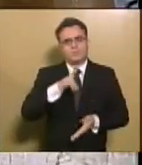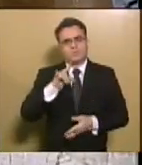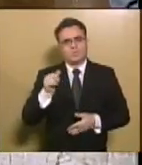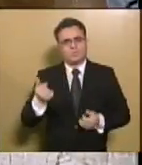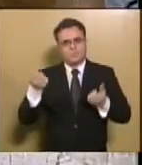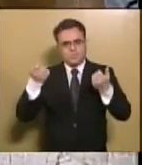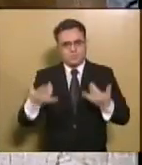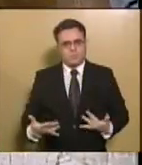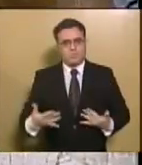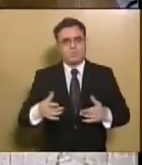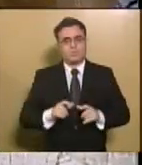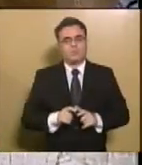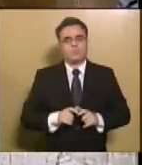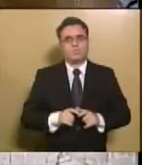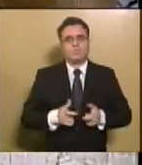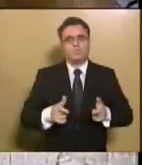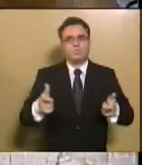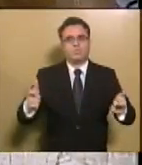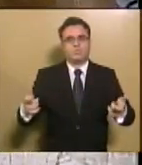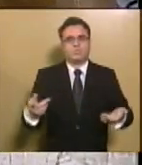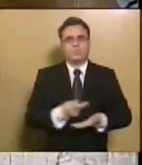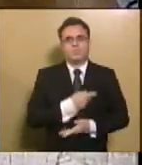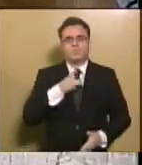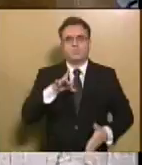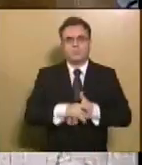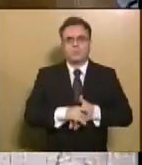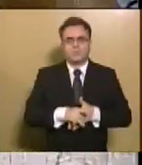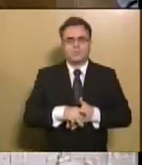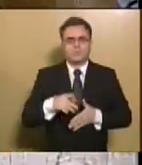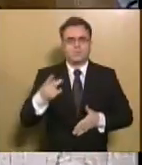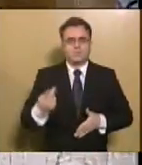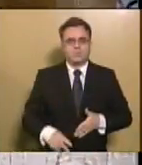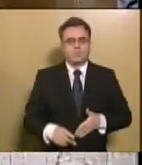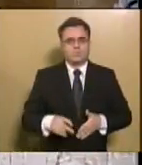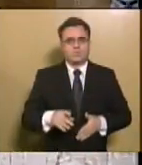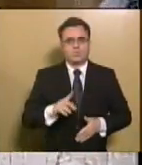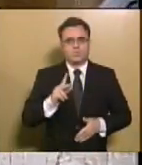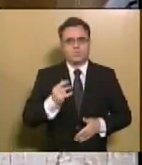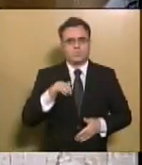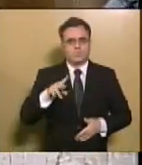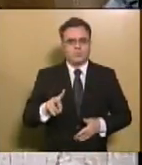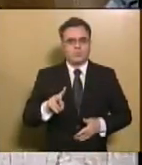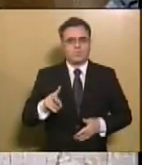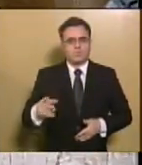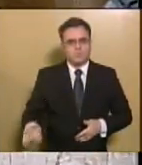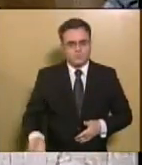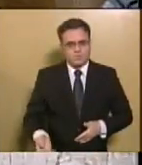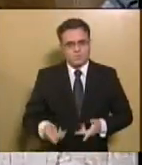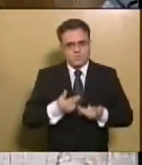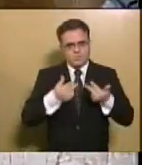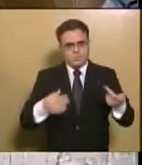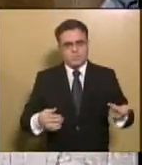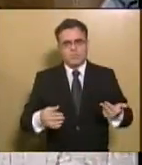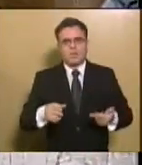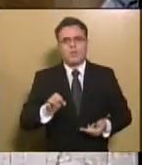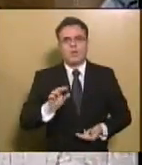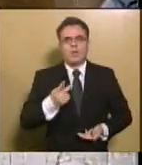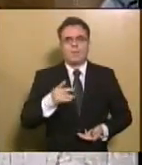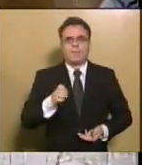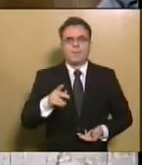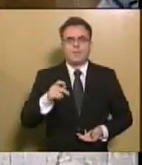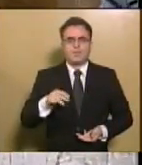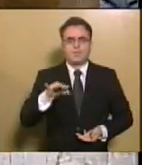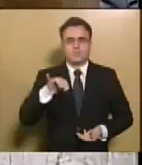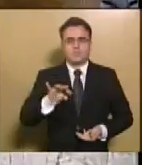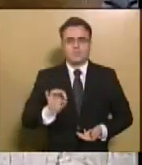explanar acerca do crescente número de casos de pessoa com AIDS, HIV, sífilis, hepatite B e C em nosso